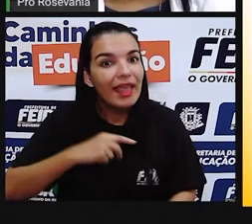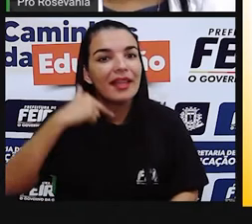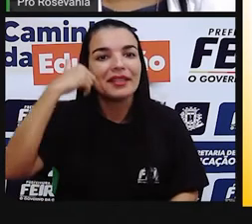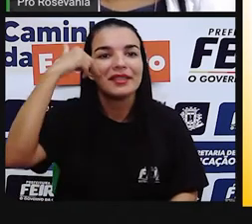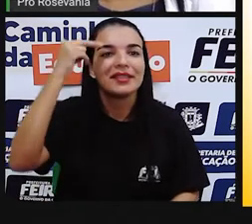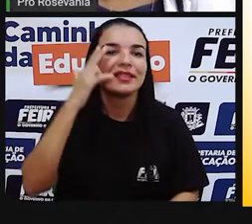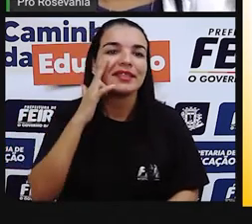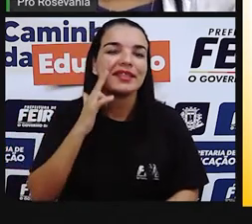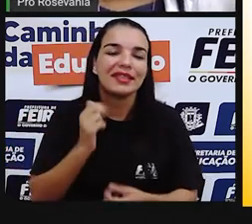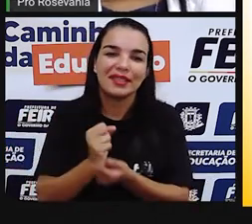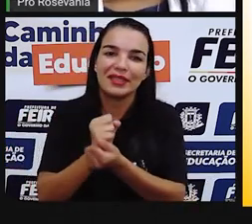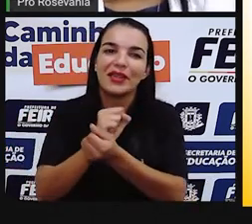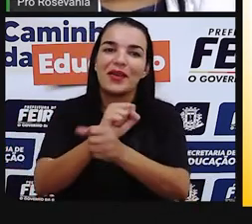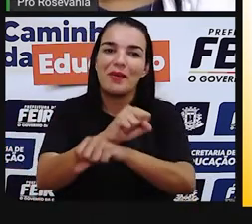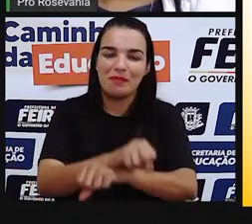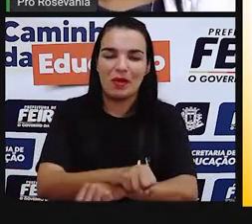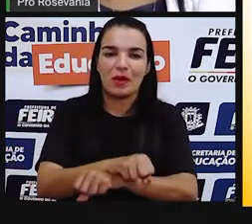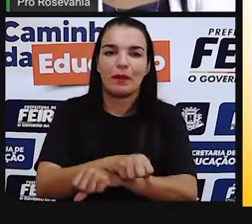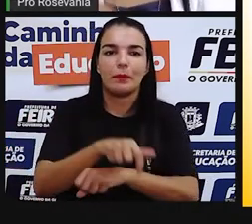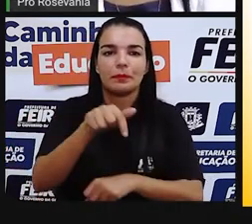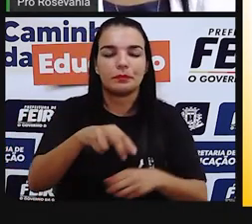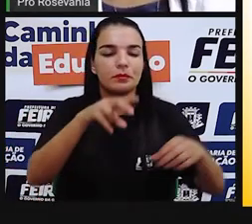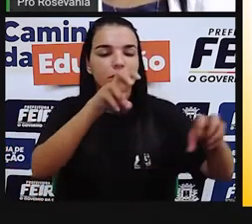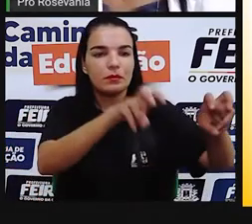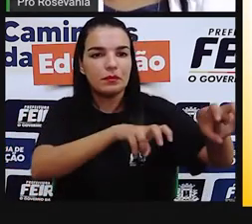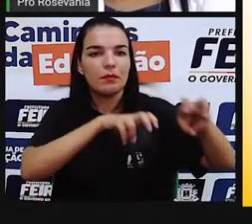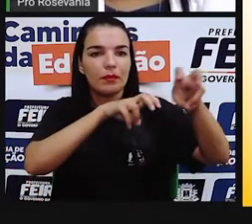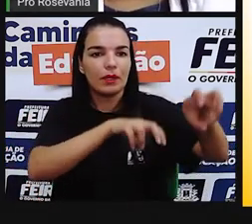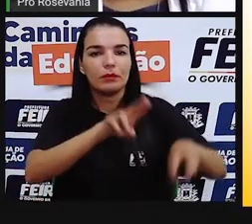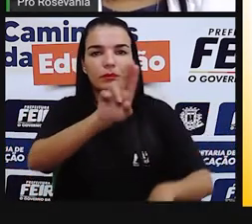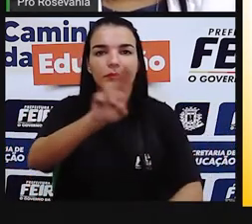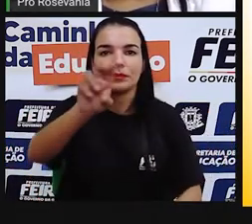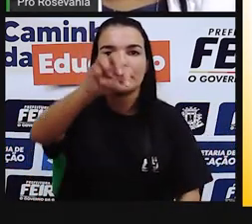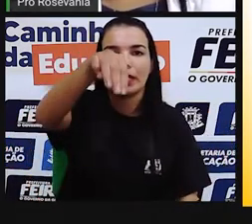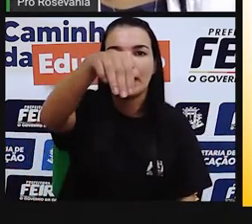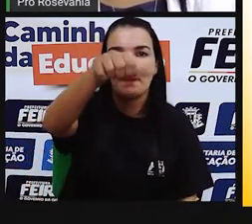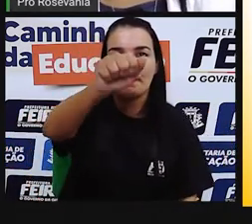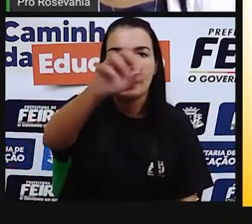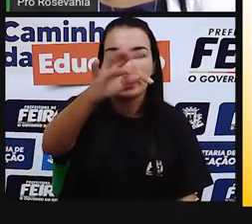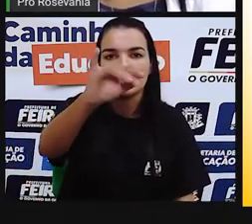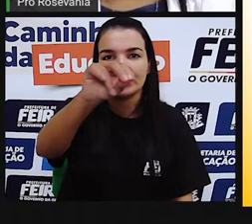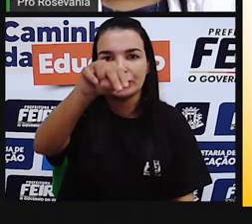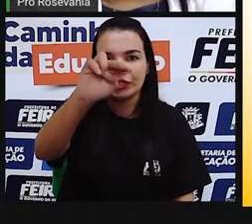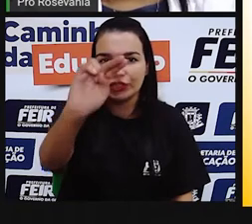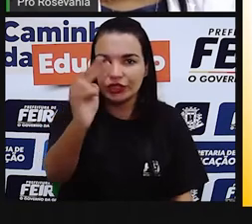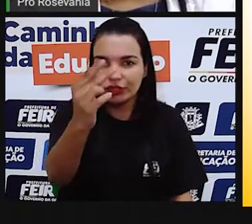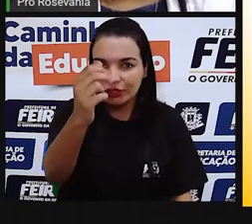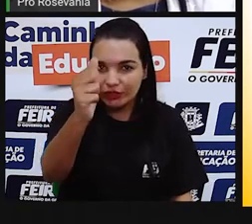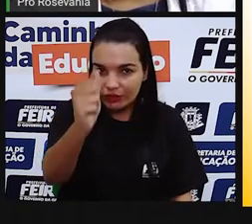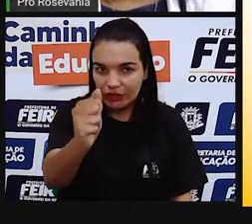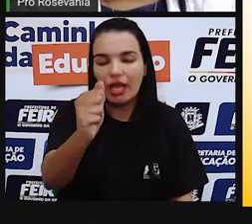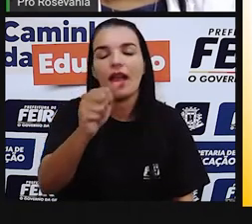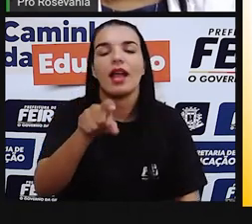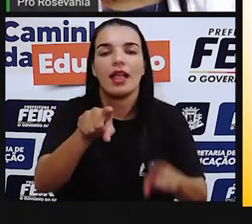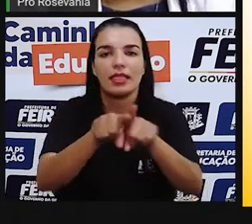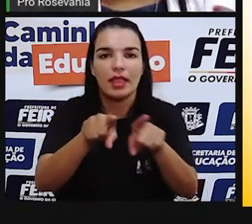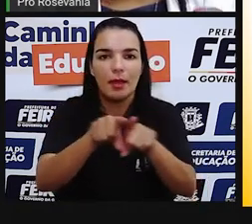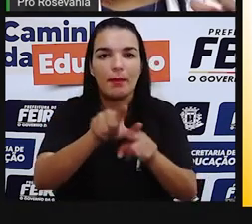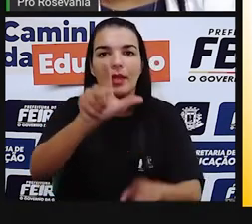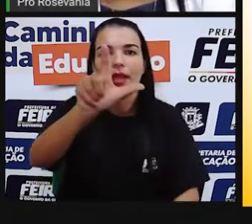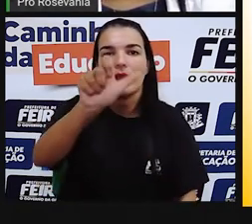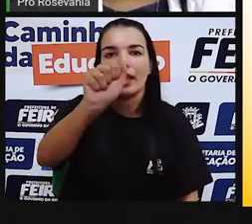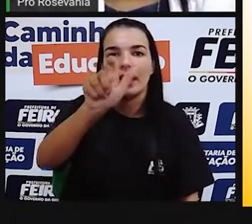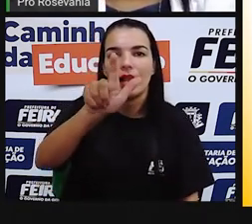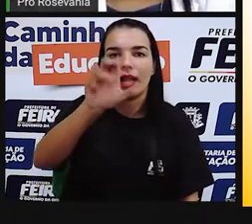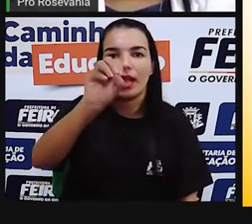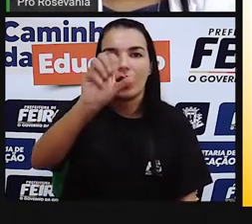Quixadeira da Matinha, a gente tem o São João do Jambá, e ali lá de junto da Lagoa Grande. Então, são os três, assim, né? Mais puro,